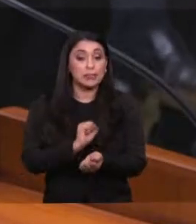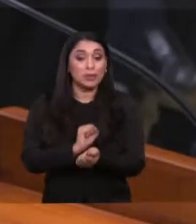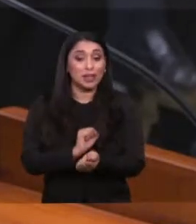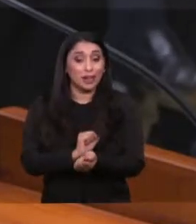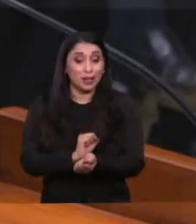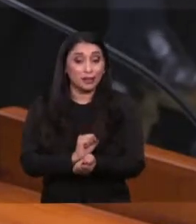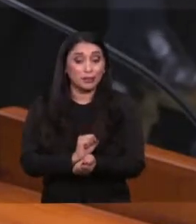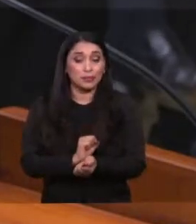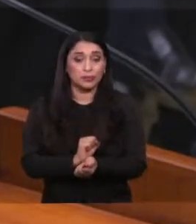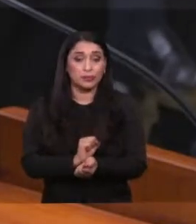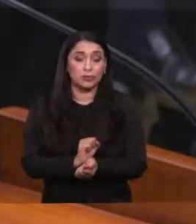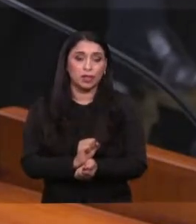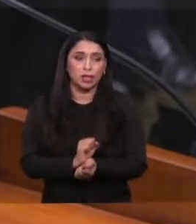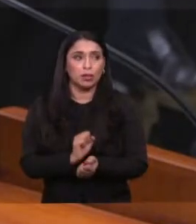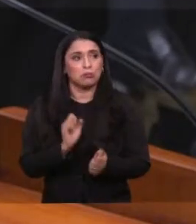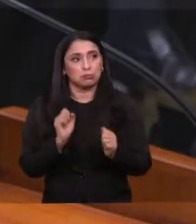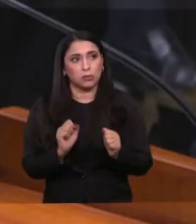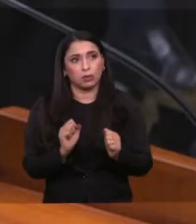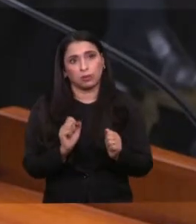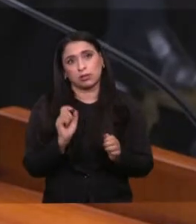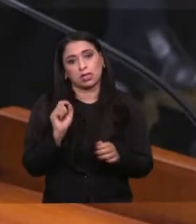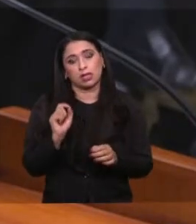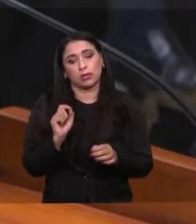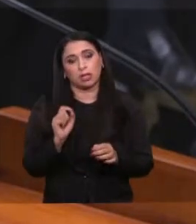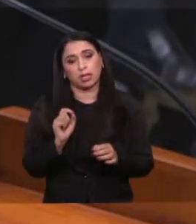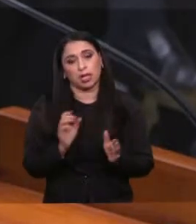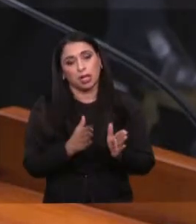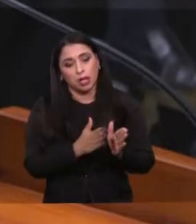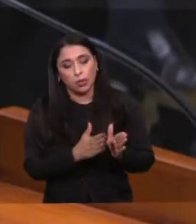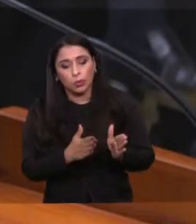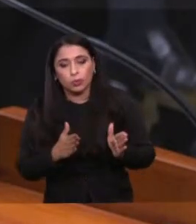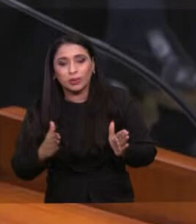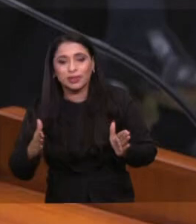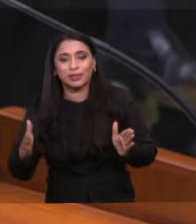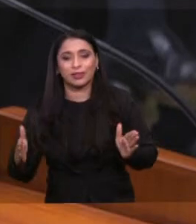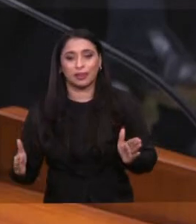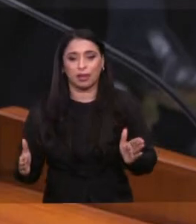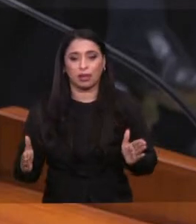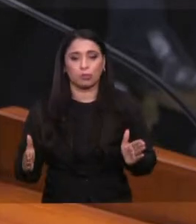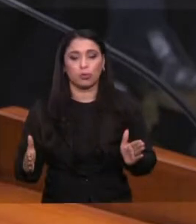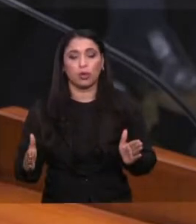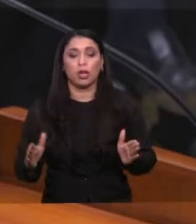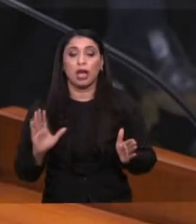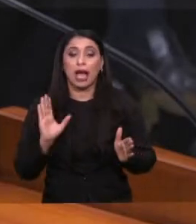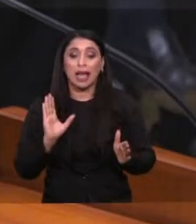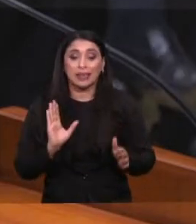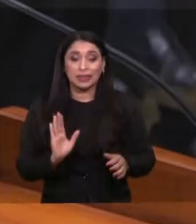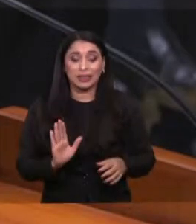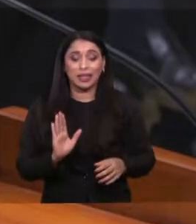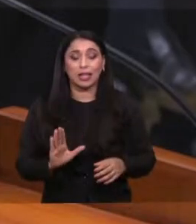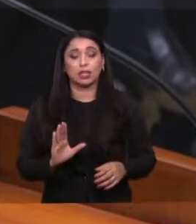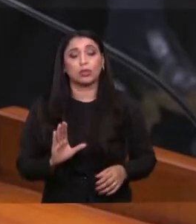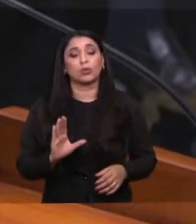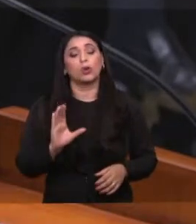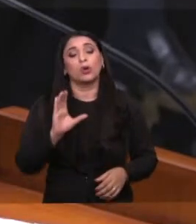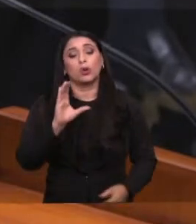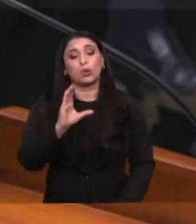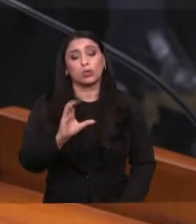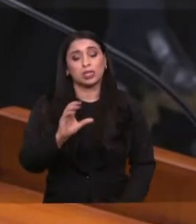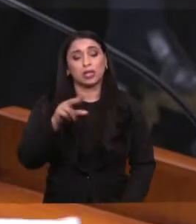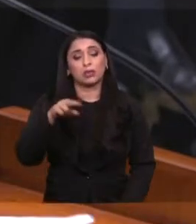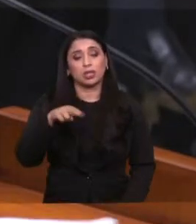seria uma prorrogação da Pacatio Legis, até que o Conselho Nacional do Ministério